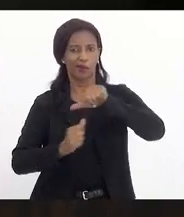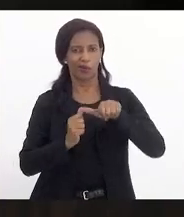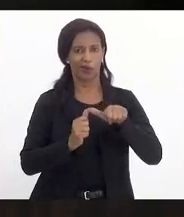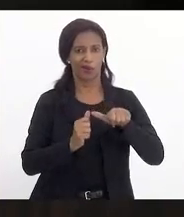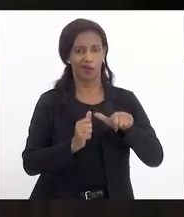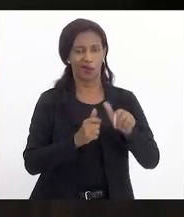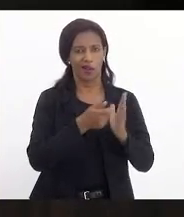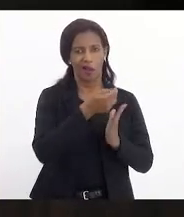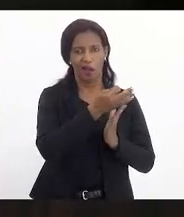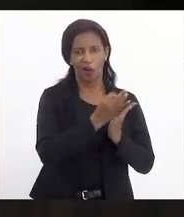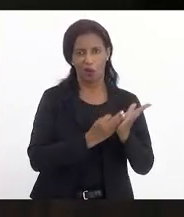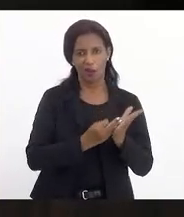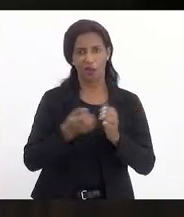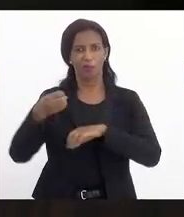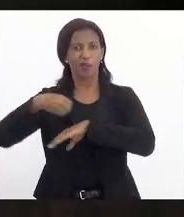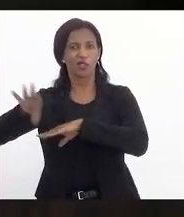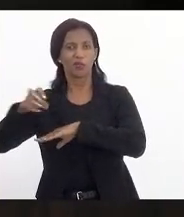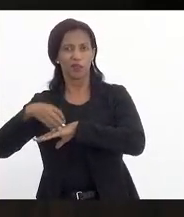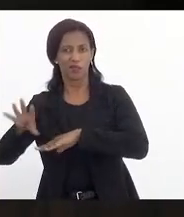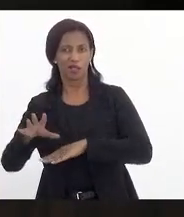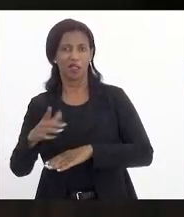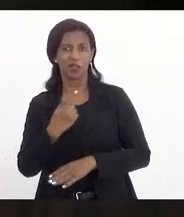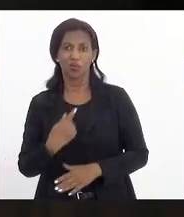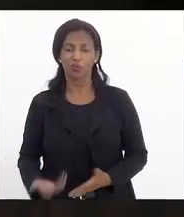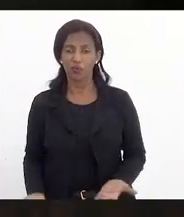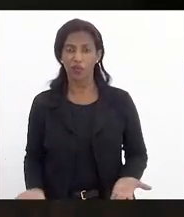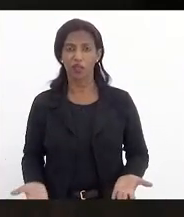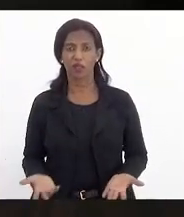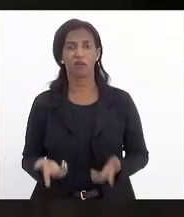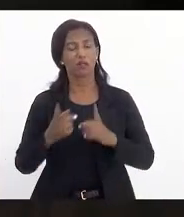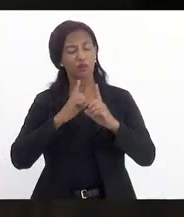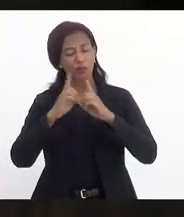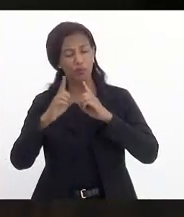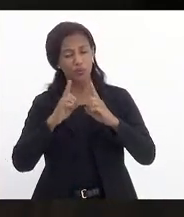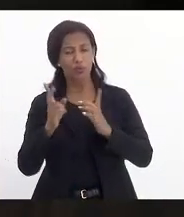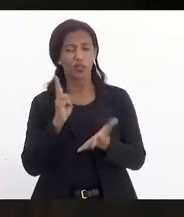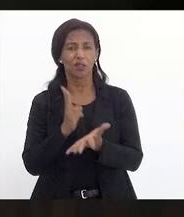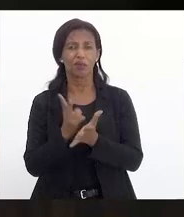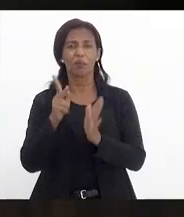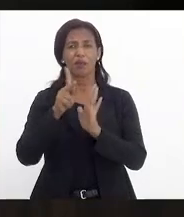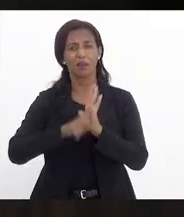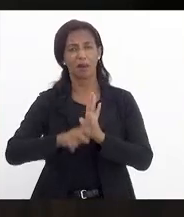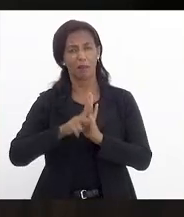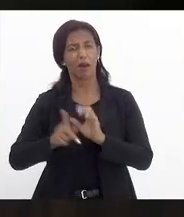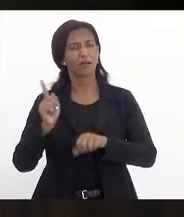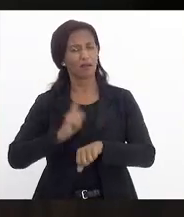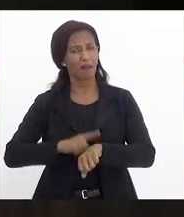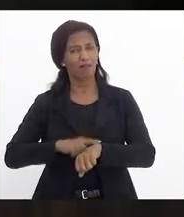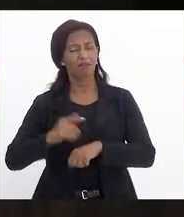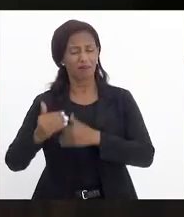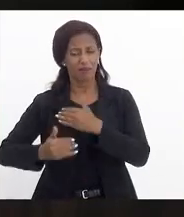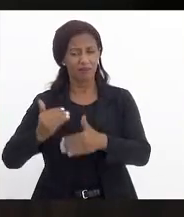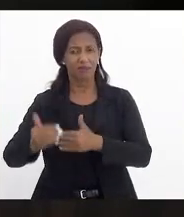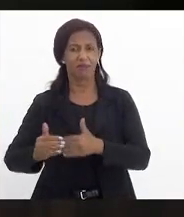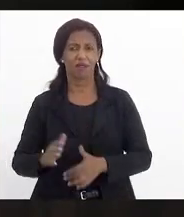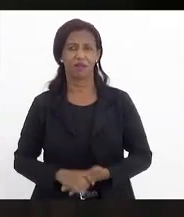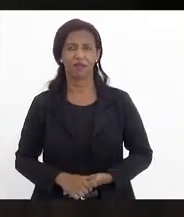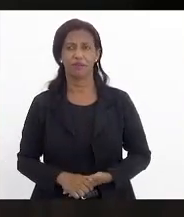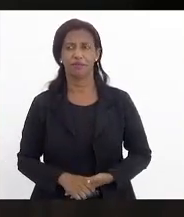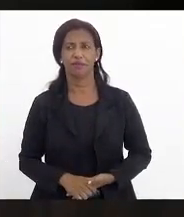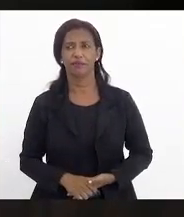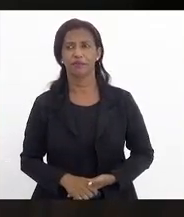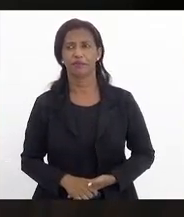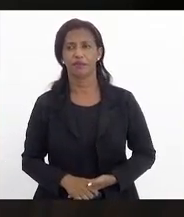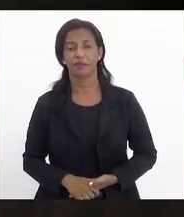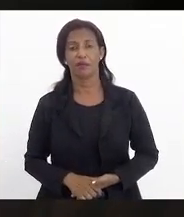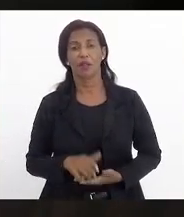correção pelas mensagens que chegaram do governo. Pauta. Então vamos discutir, vamos manter a pauta, temos tempo, tranquilo.